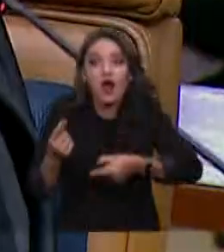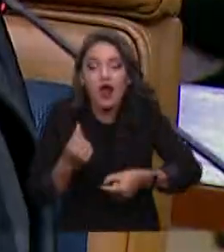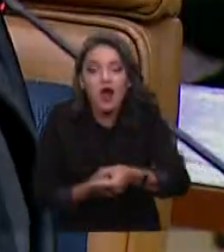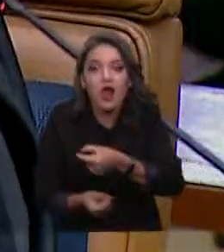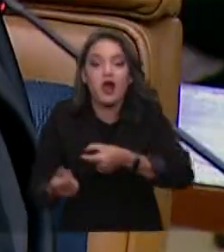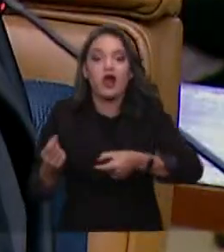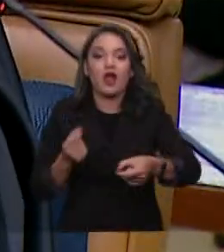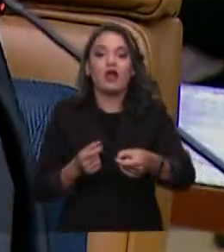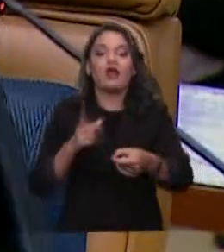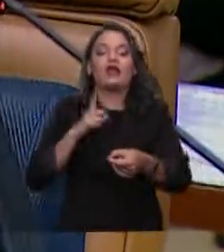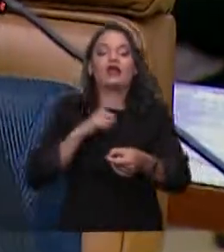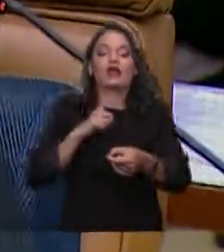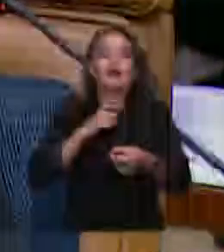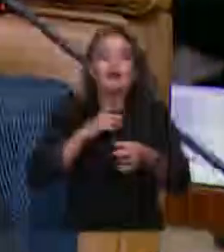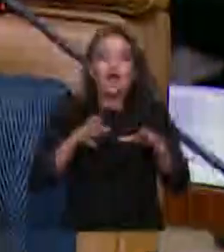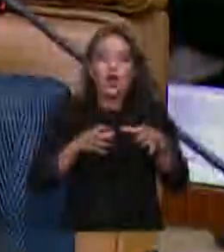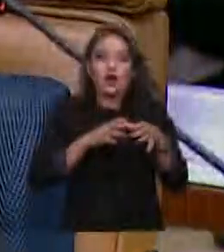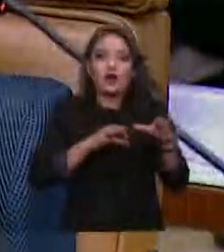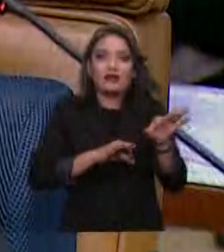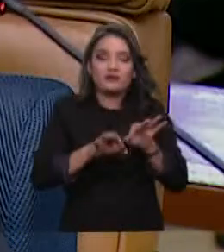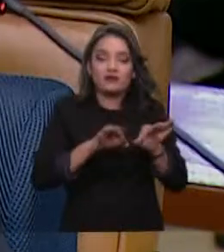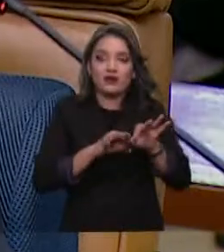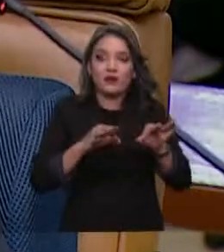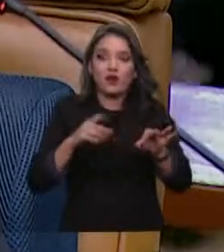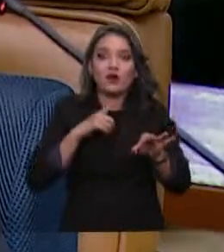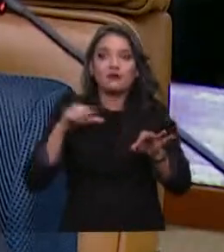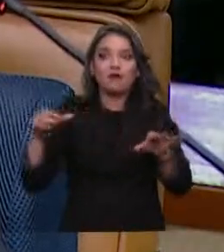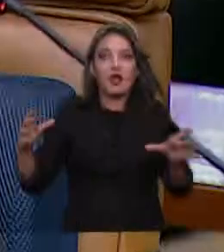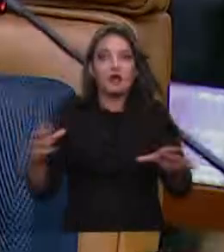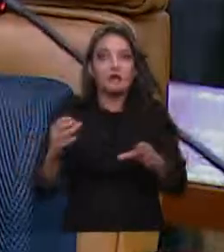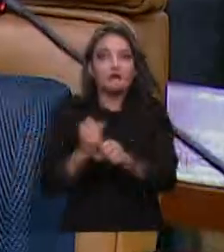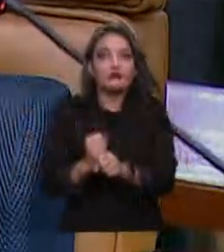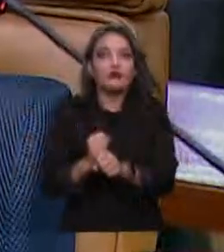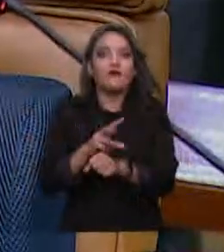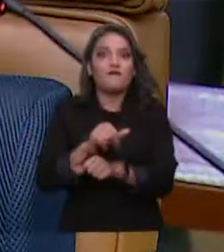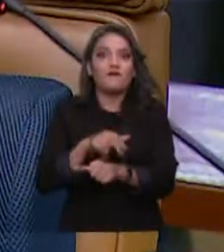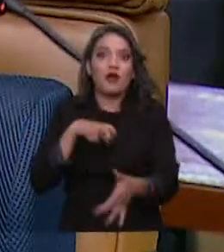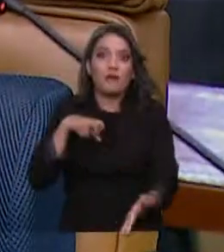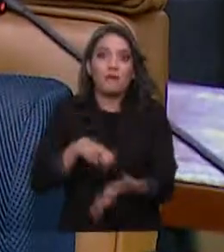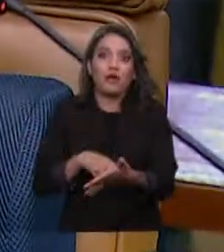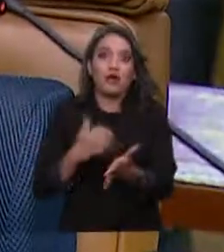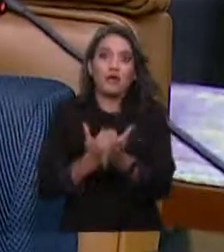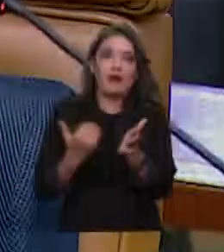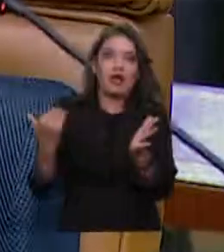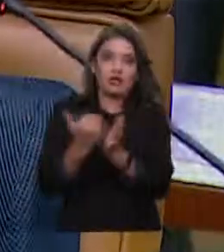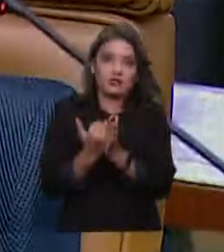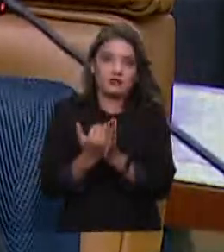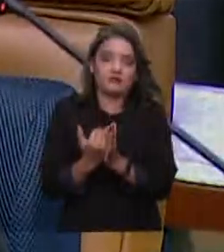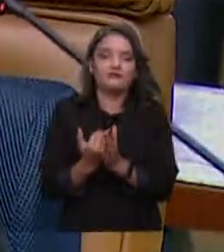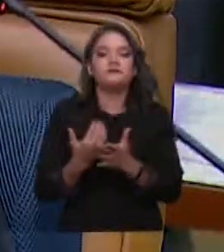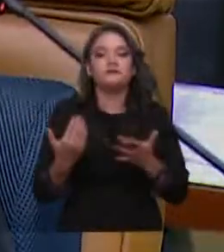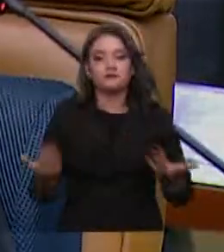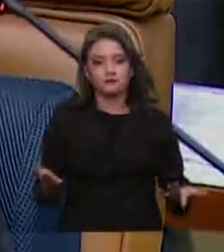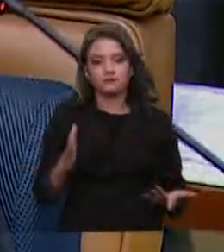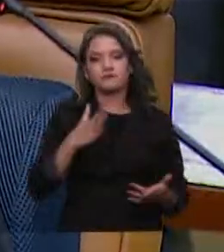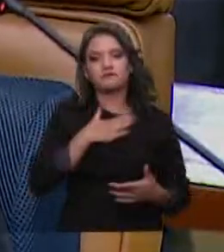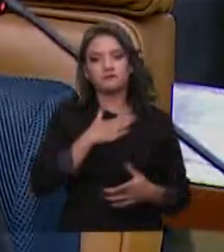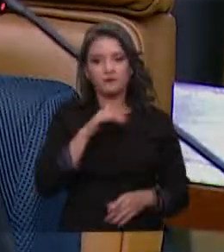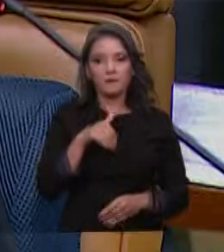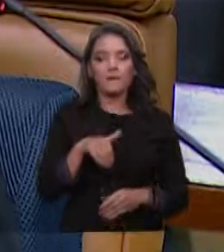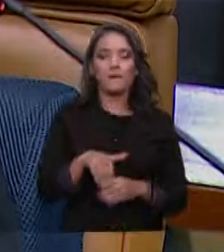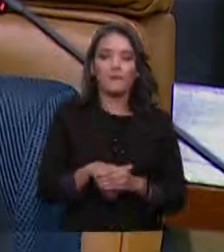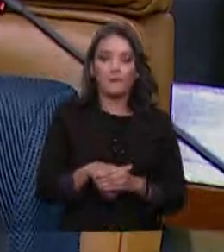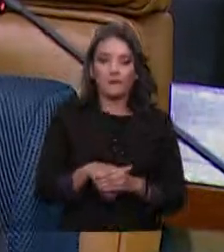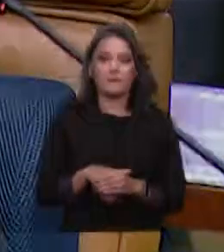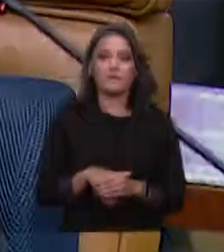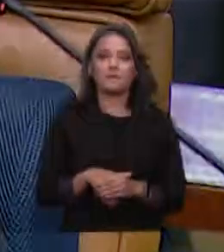delito de organização criminosa é considerado como uma possibilidade de aplicar uma majorante, que foi o que o voto fez,